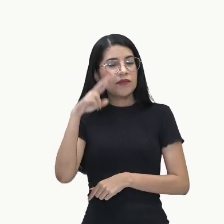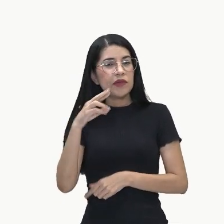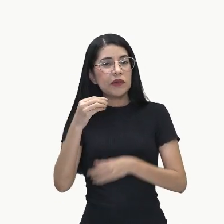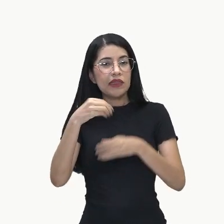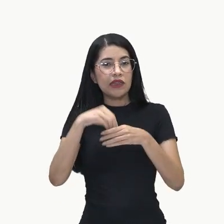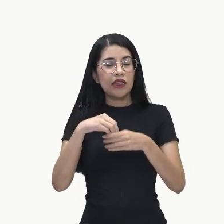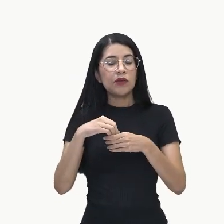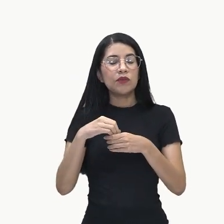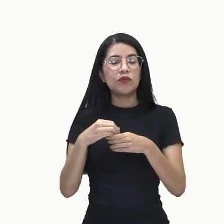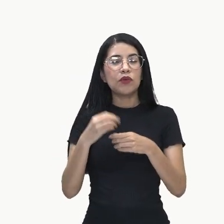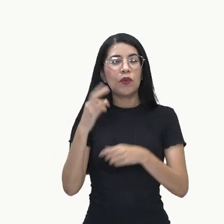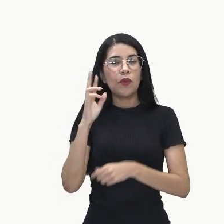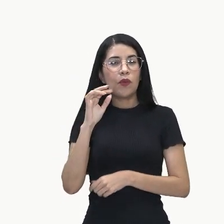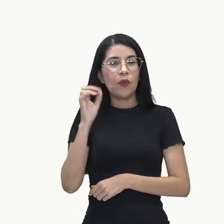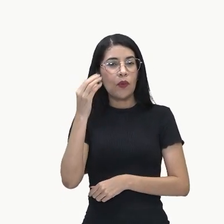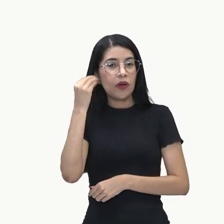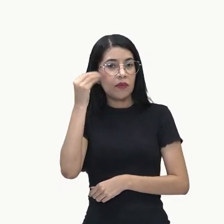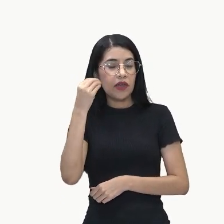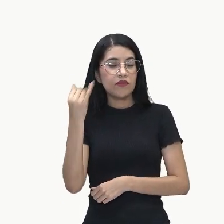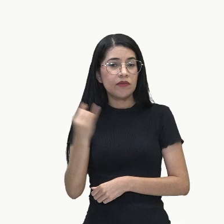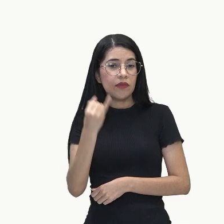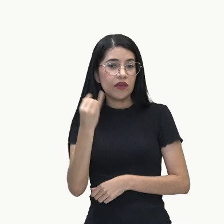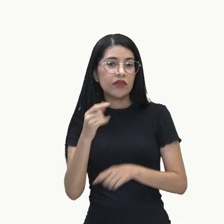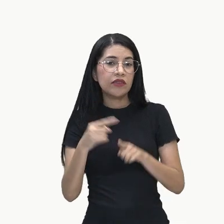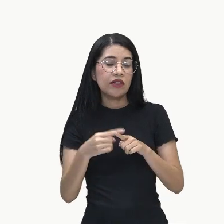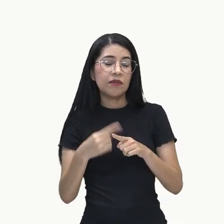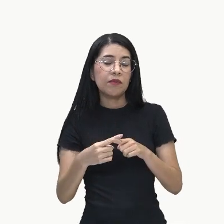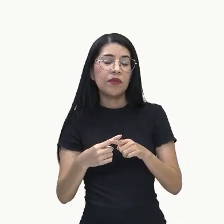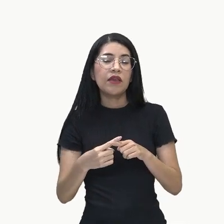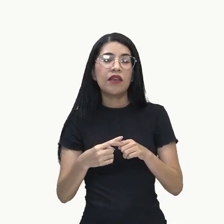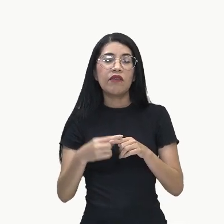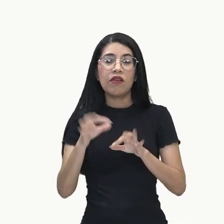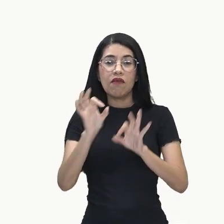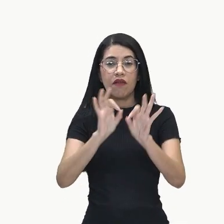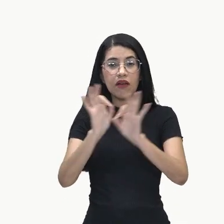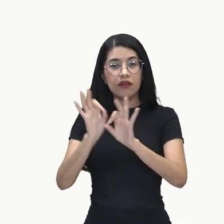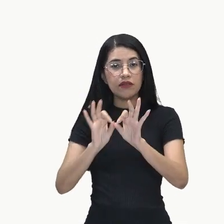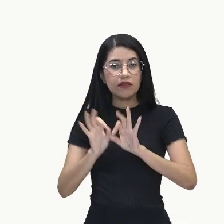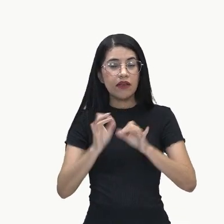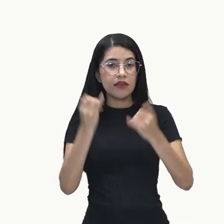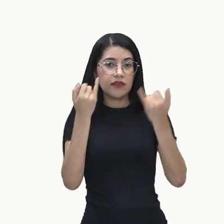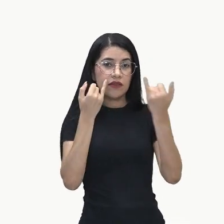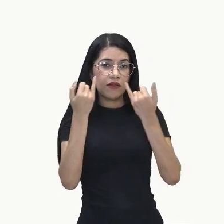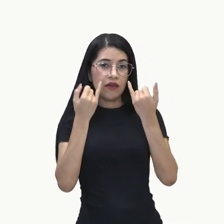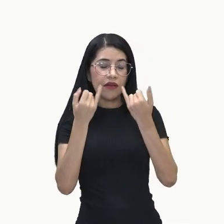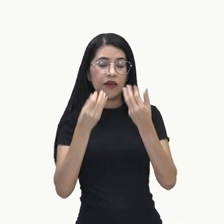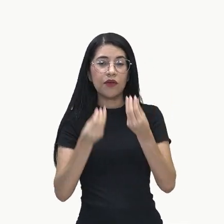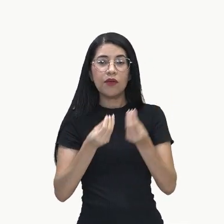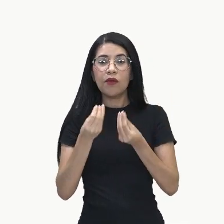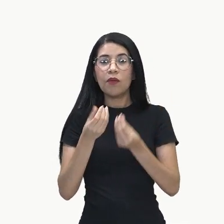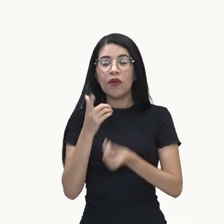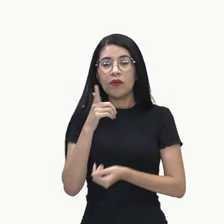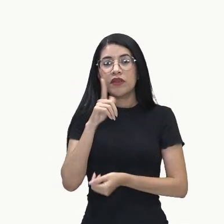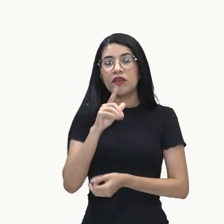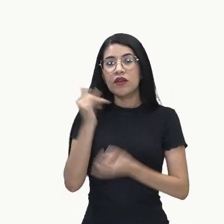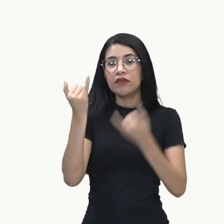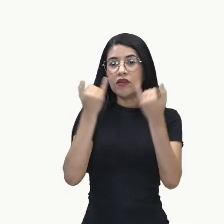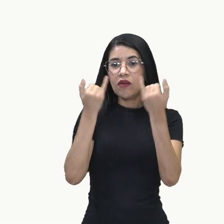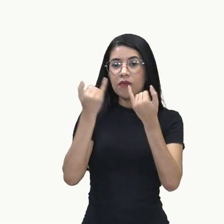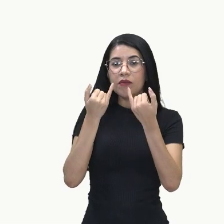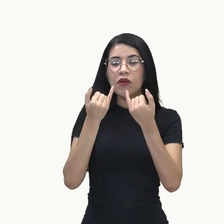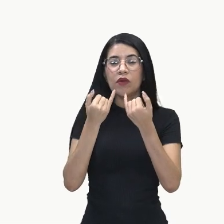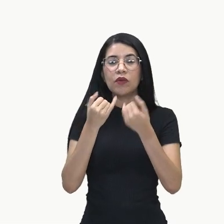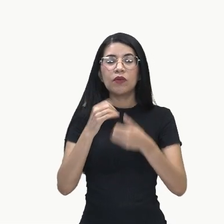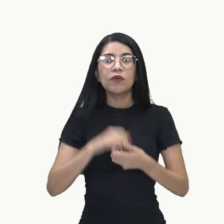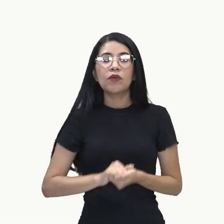quê? Organizar os dados empíricos. E esses dados empíricos que foram obtidos pela via